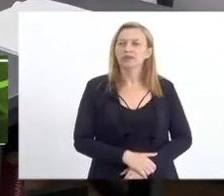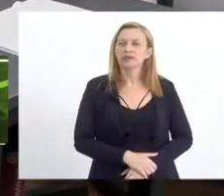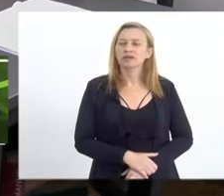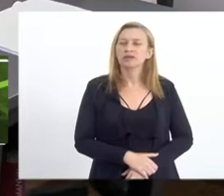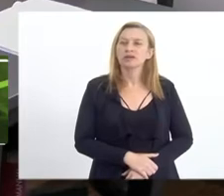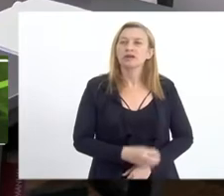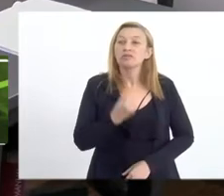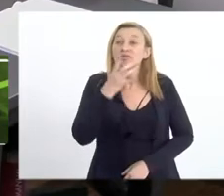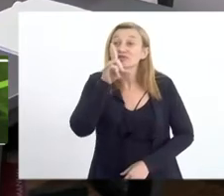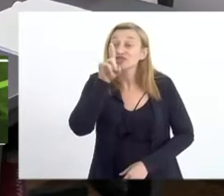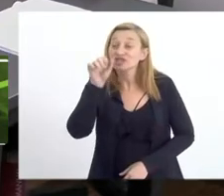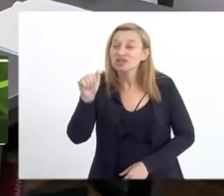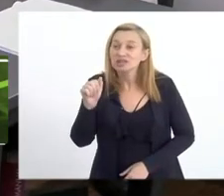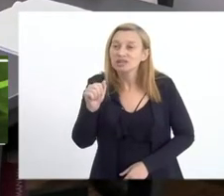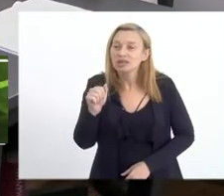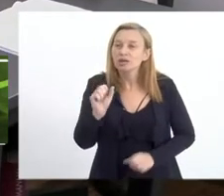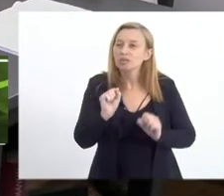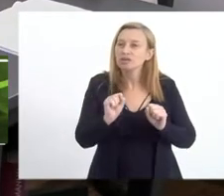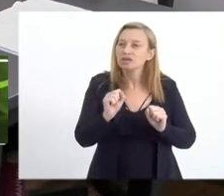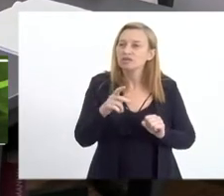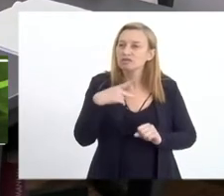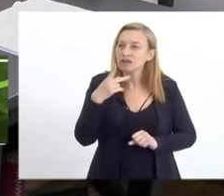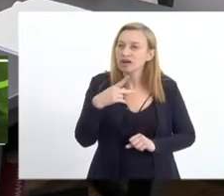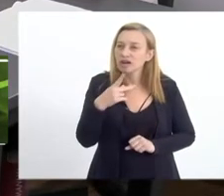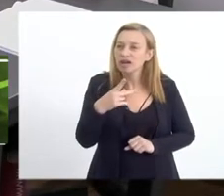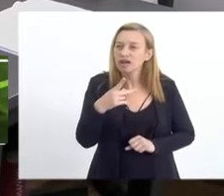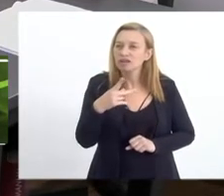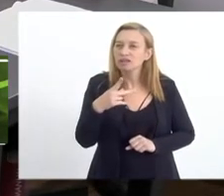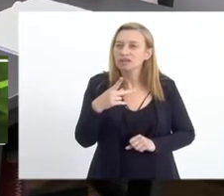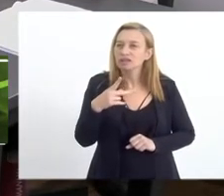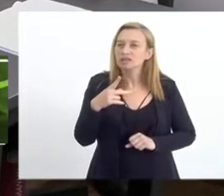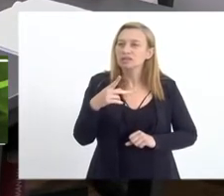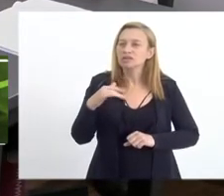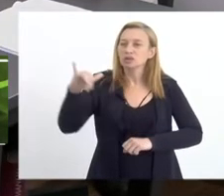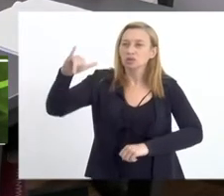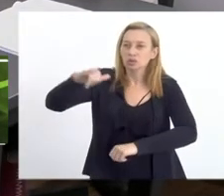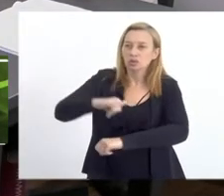Bom dia. Eu poderia falar novamente sobre o aeroporto de Angra?